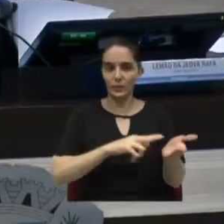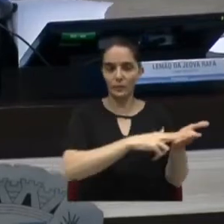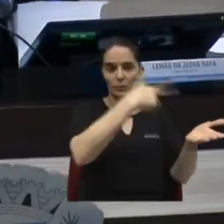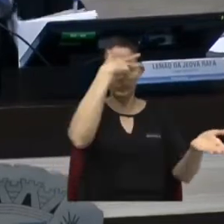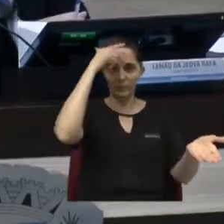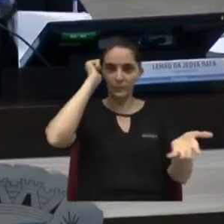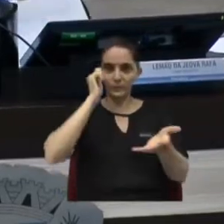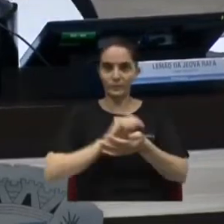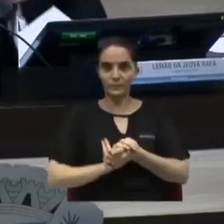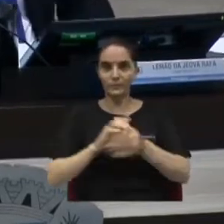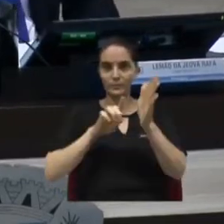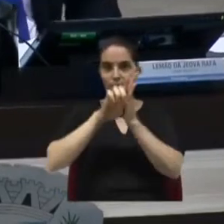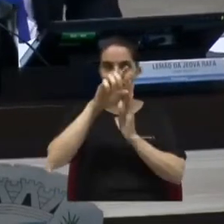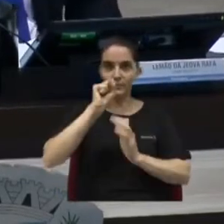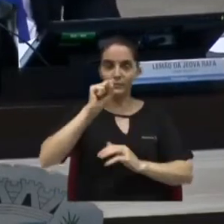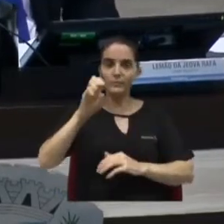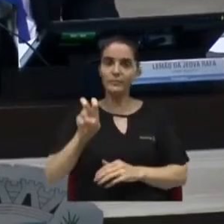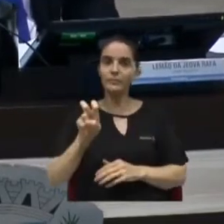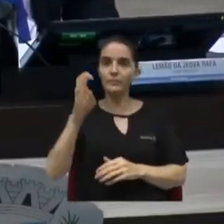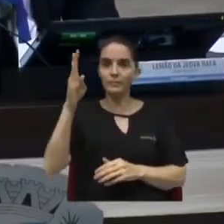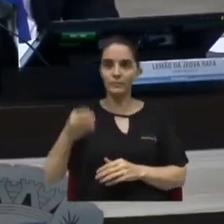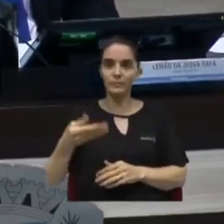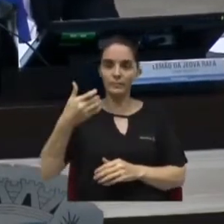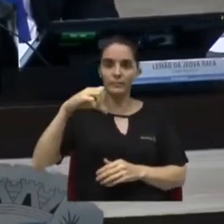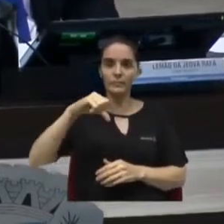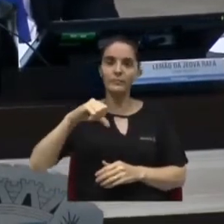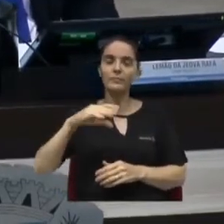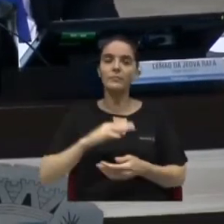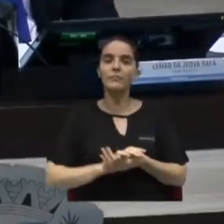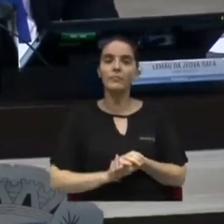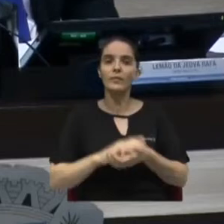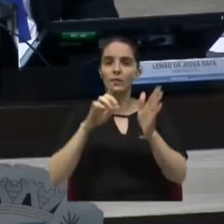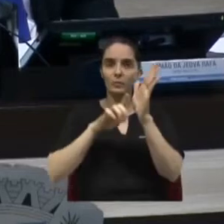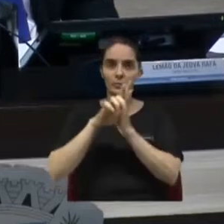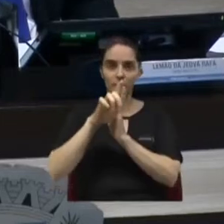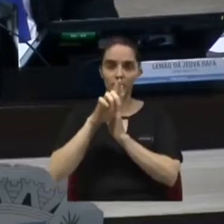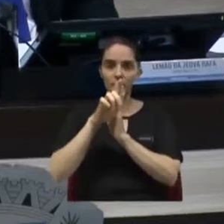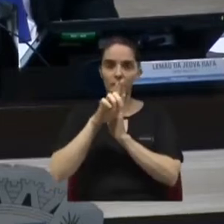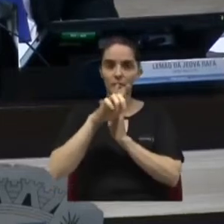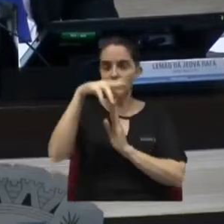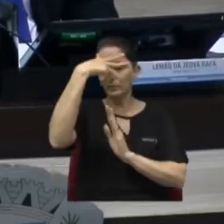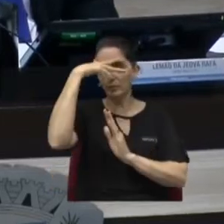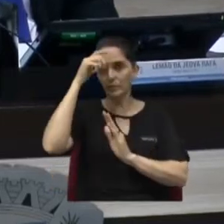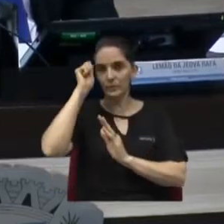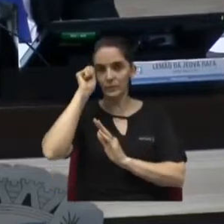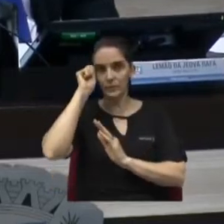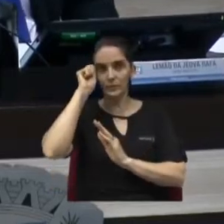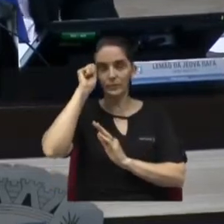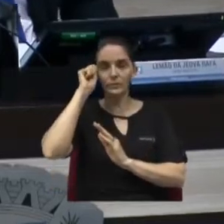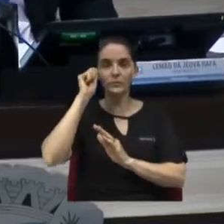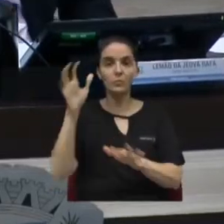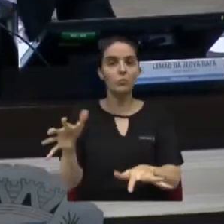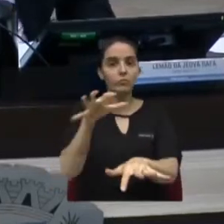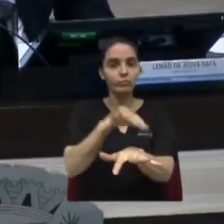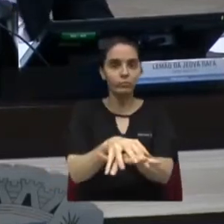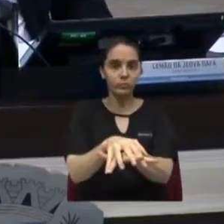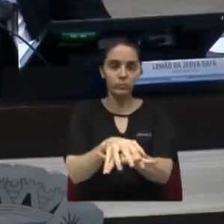Executivo. Requerimento 85/2019 requer informações ao Poder Executivo sobre a inclusão